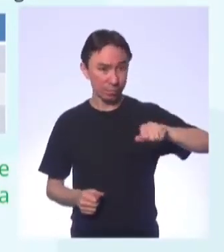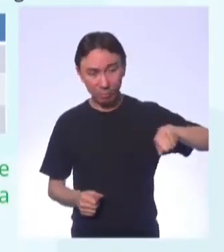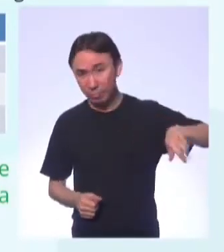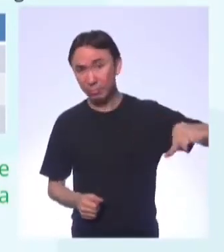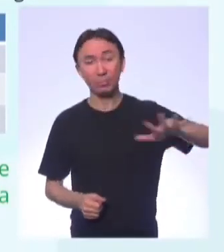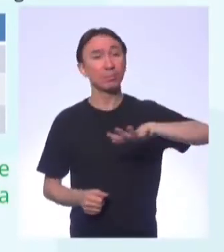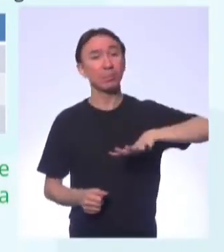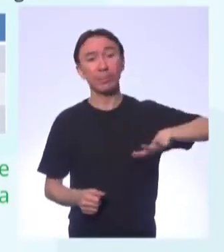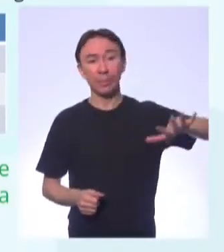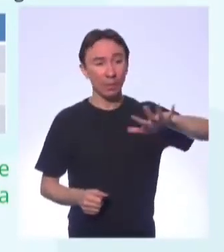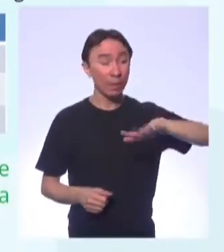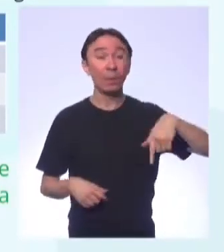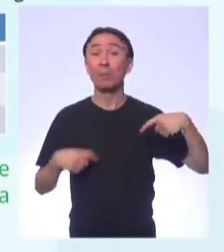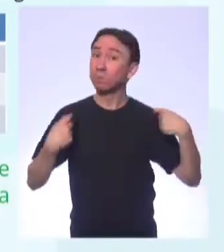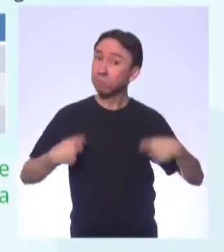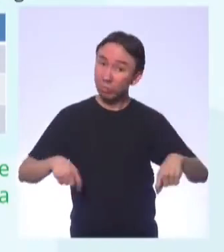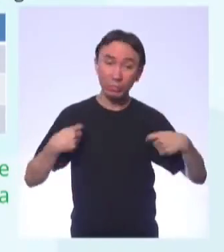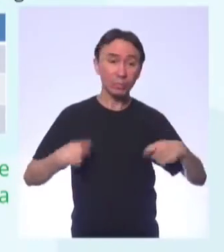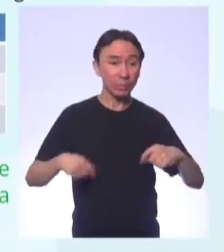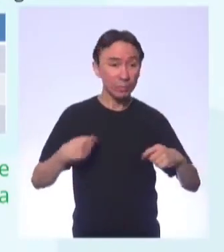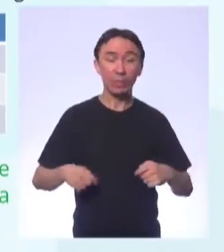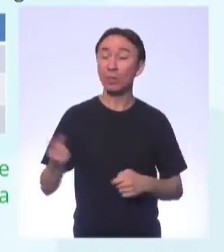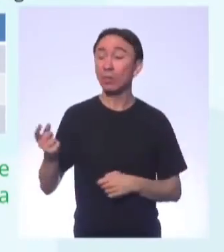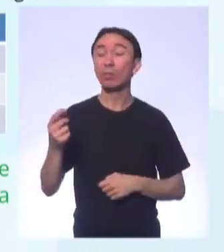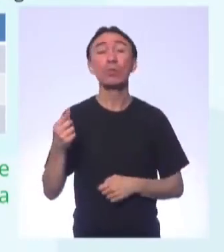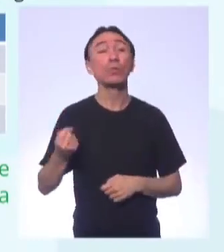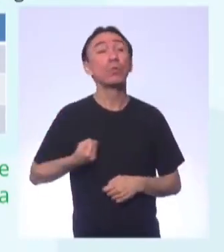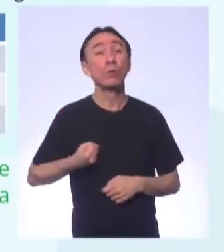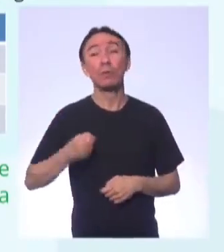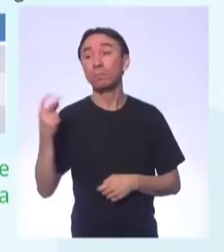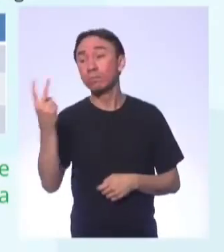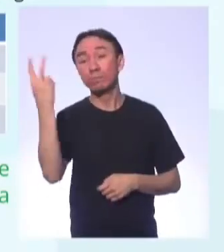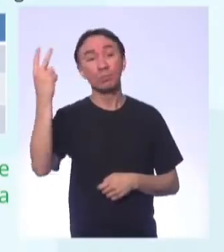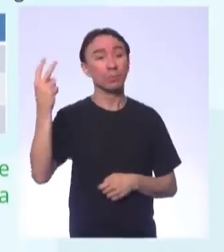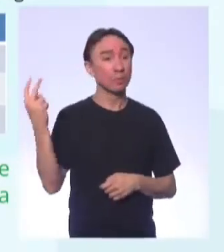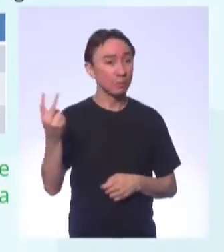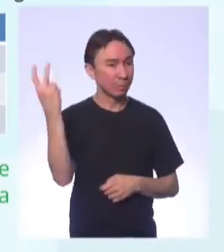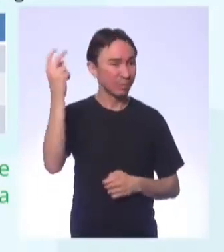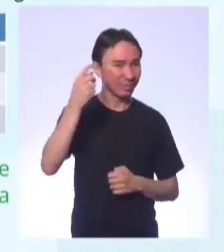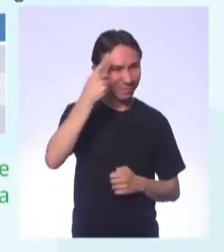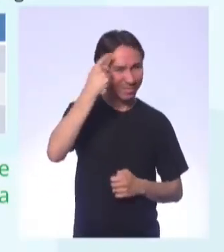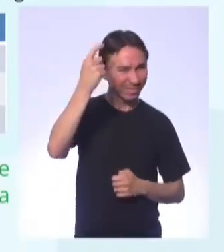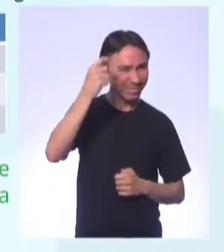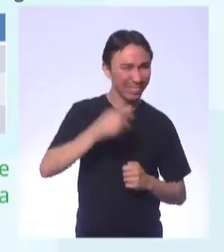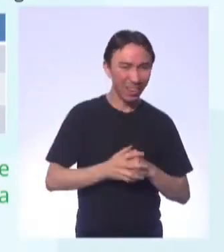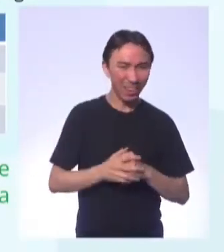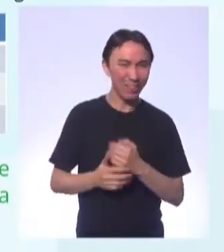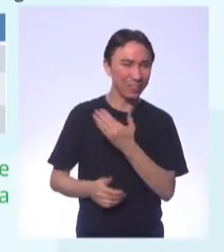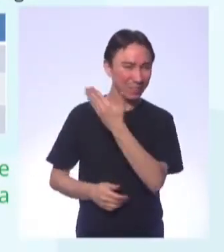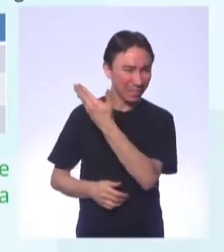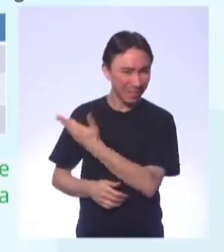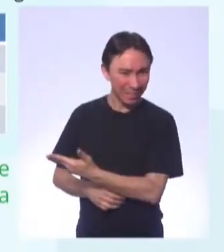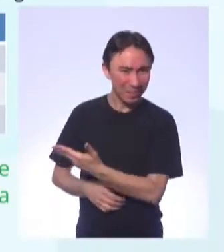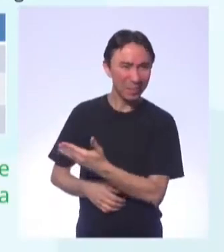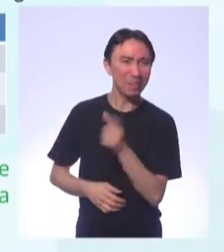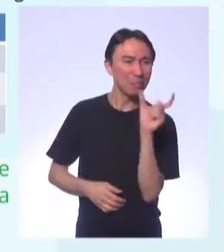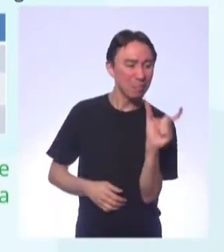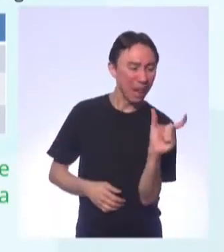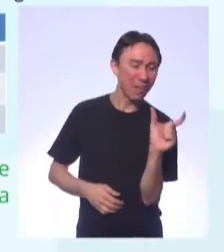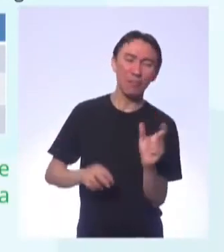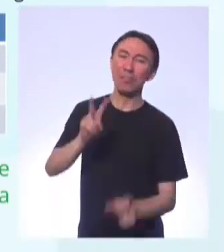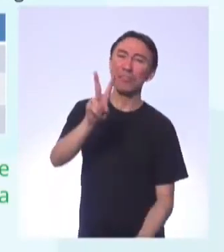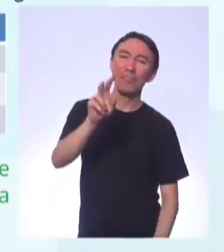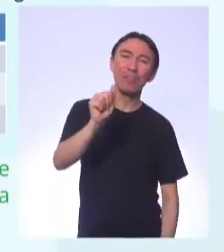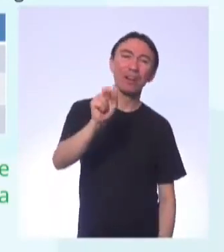valor dela depende dos valores dados para as variáveis Olha que palavra